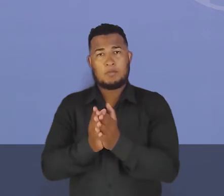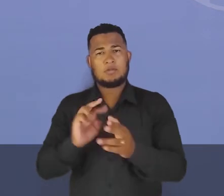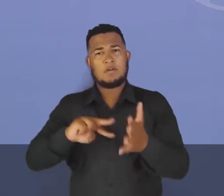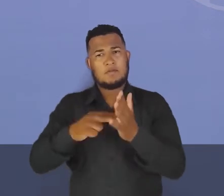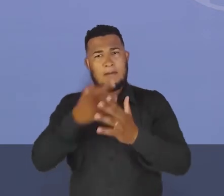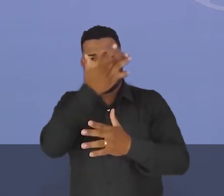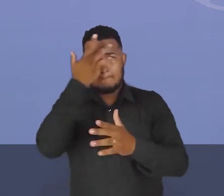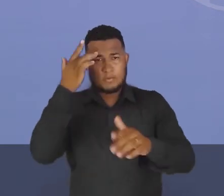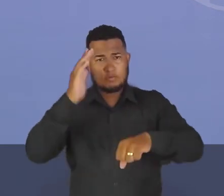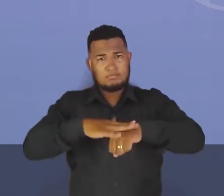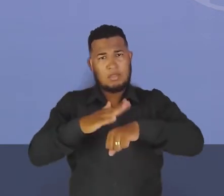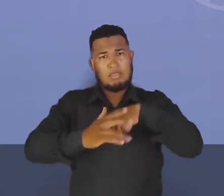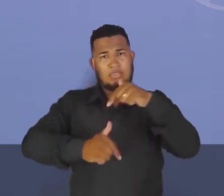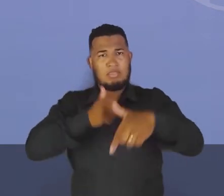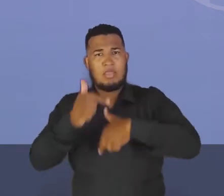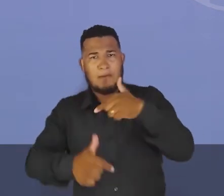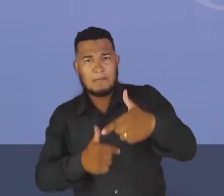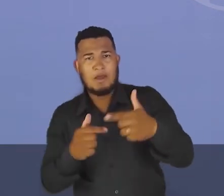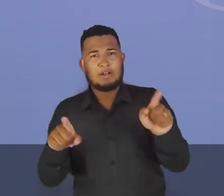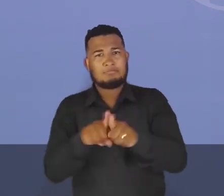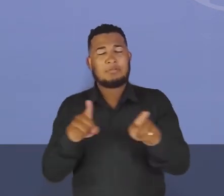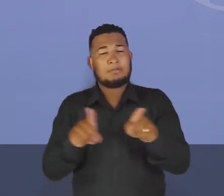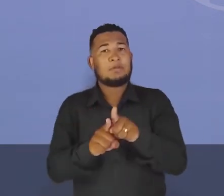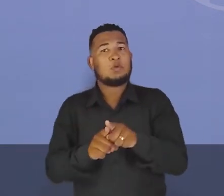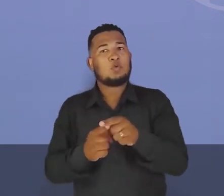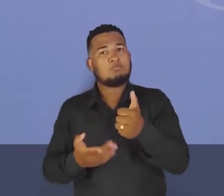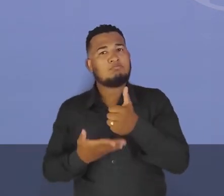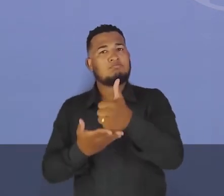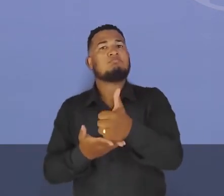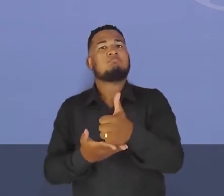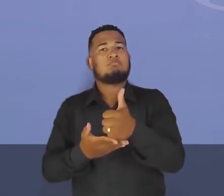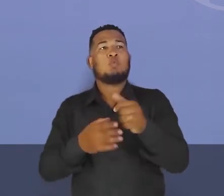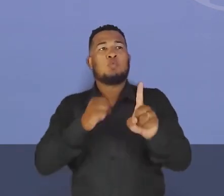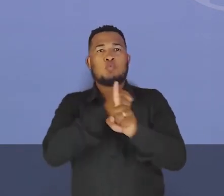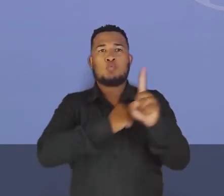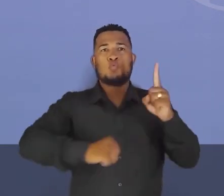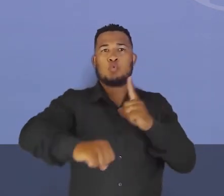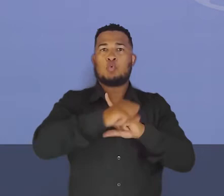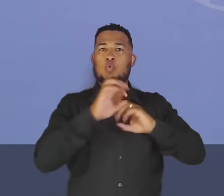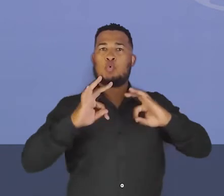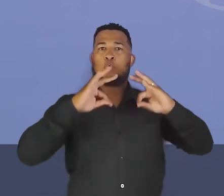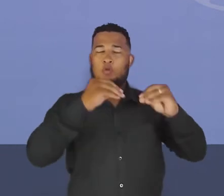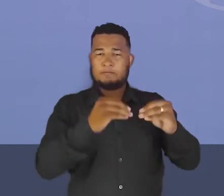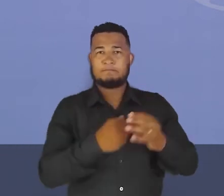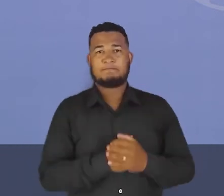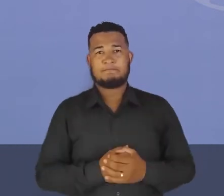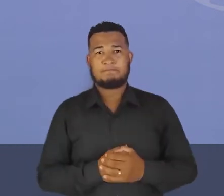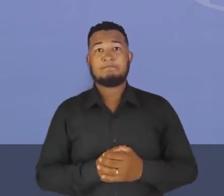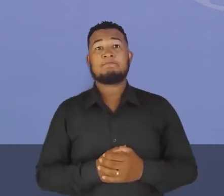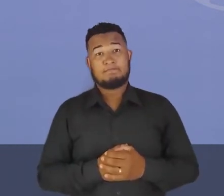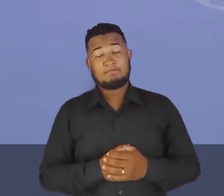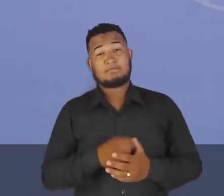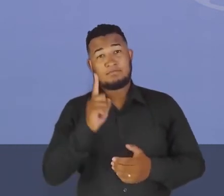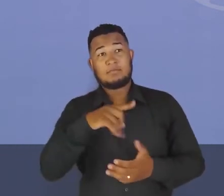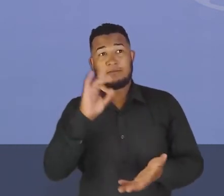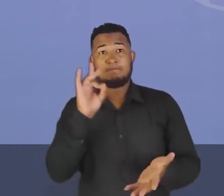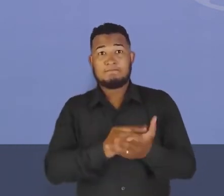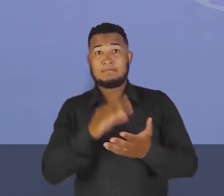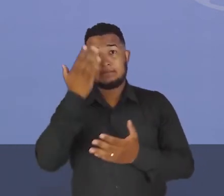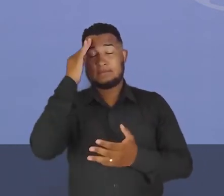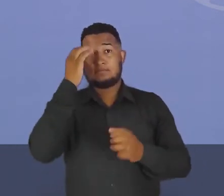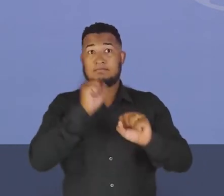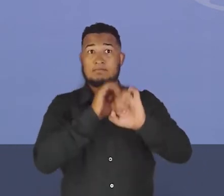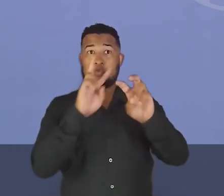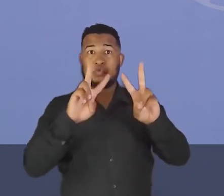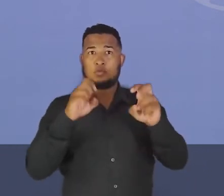que trabalham, aqueles que sustentam o restante do contexto social. Era assim que o trabalho era entendido na